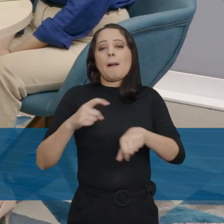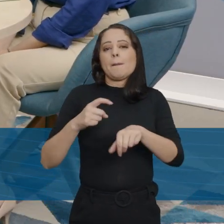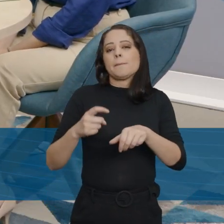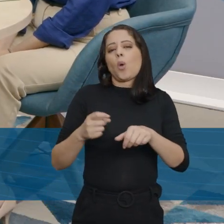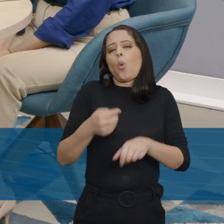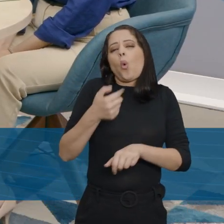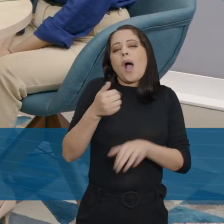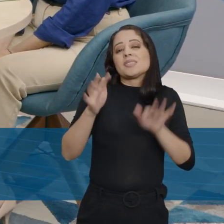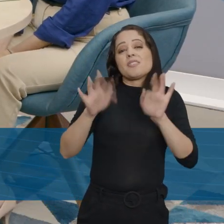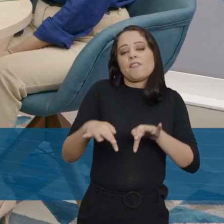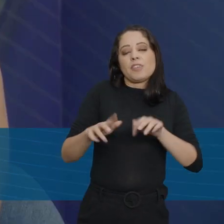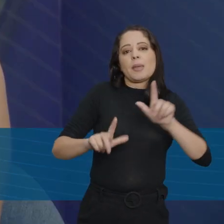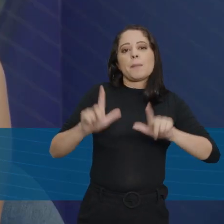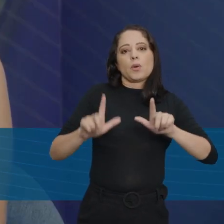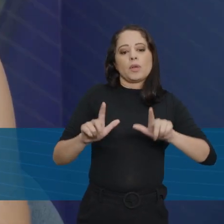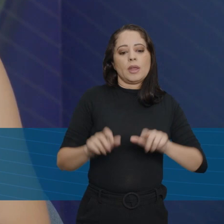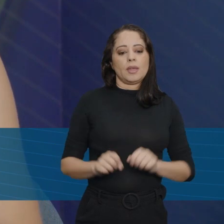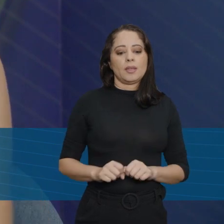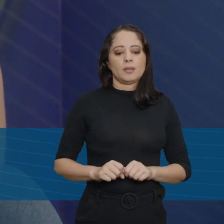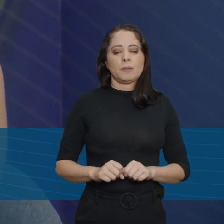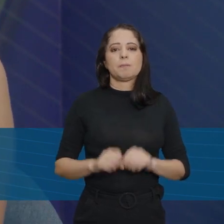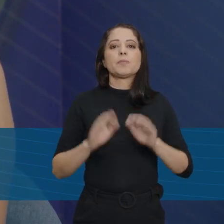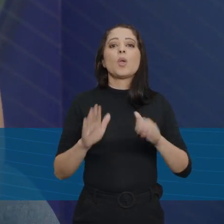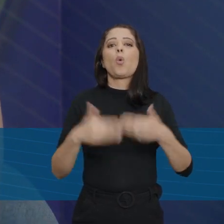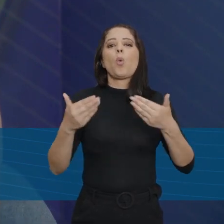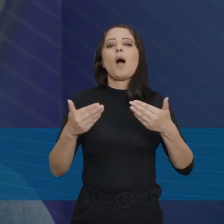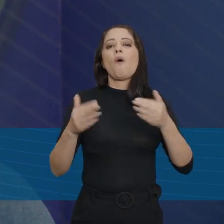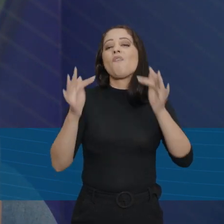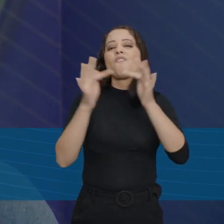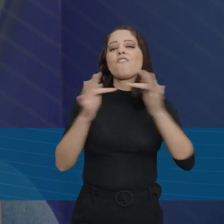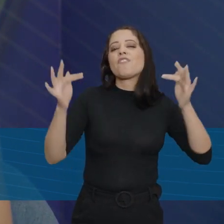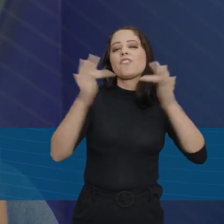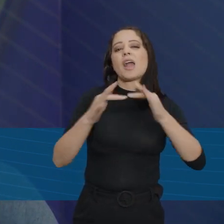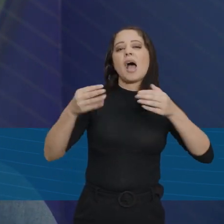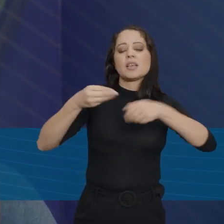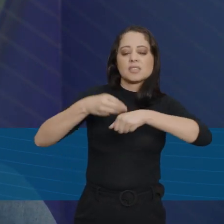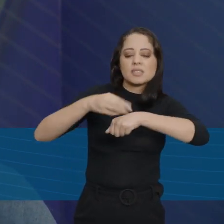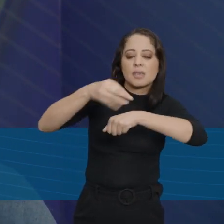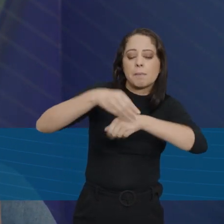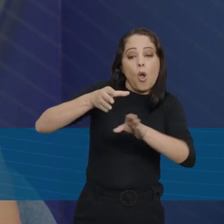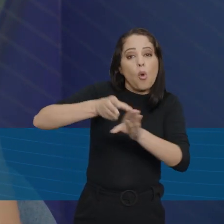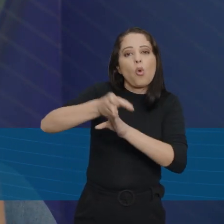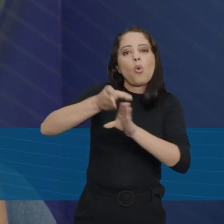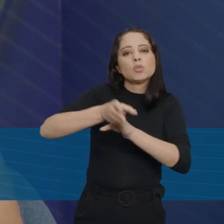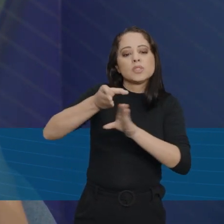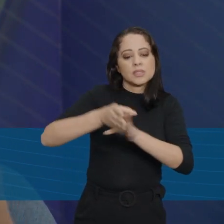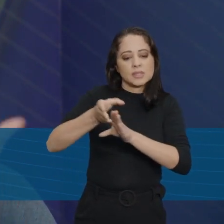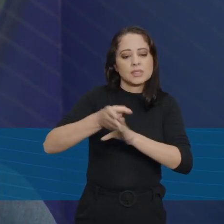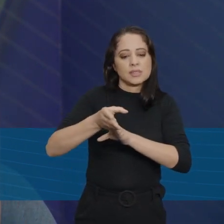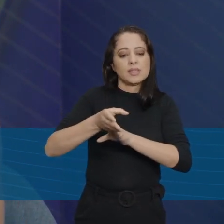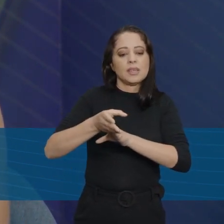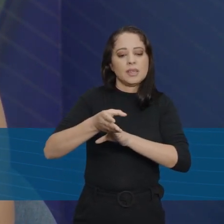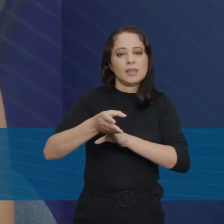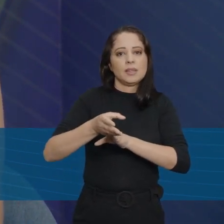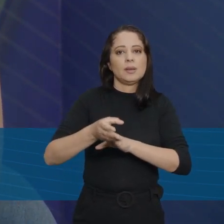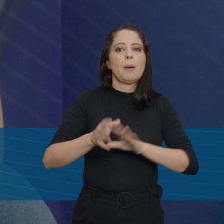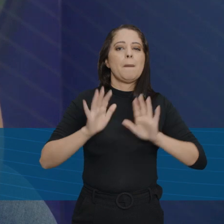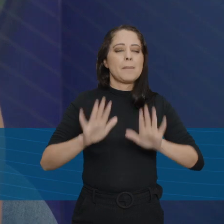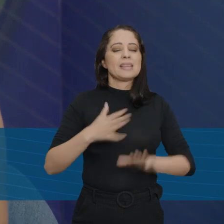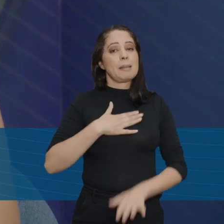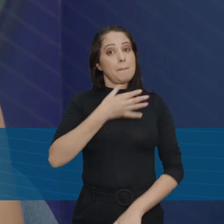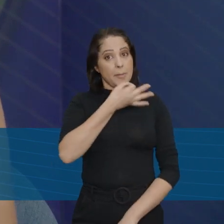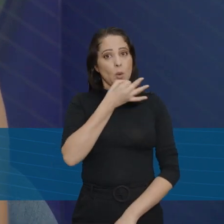do programa. Eu queria que vocês falassem qual mensagem, vocês gostariam de deixar alguma mensagem específica. Eu acho que o que fica aqui é